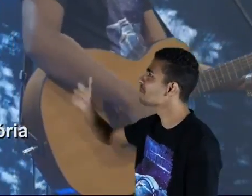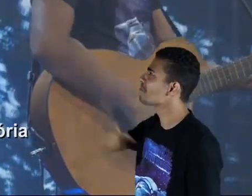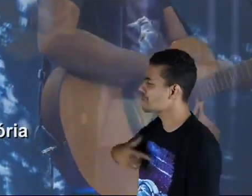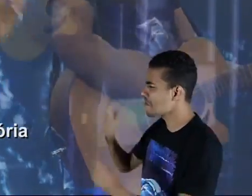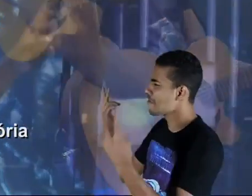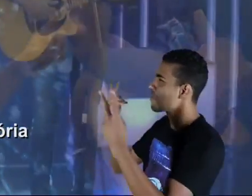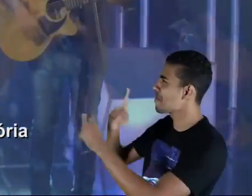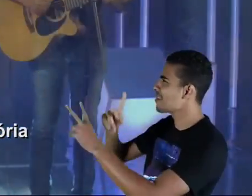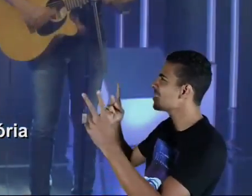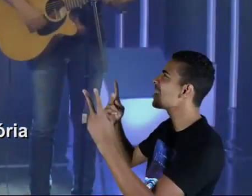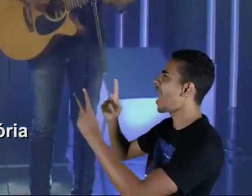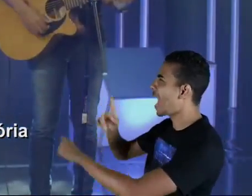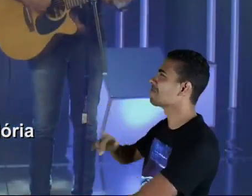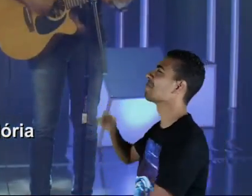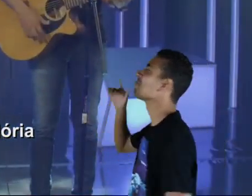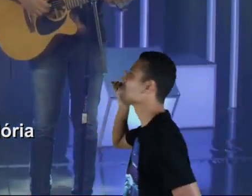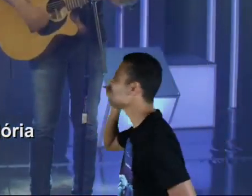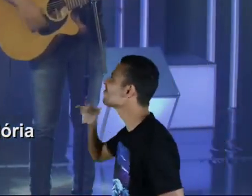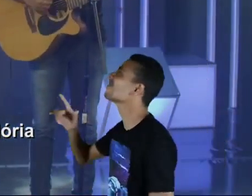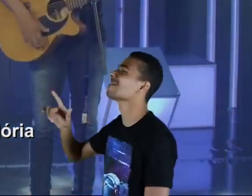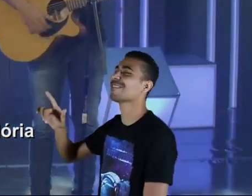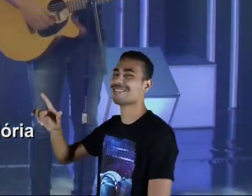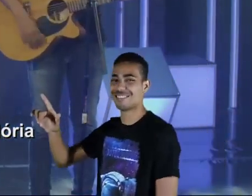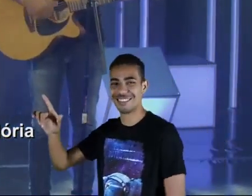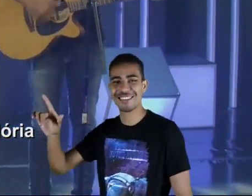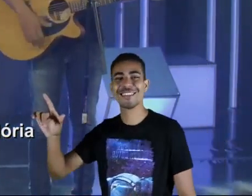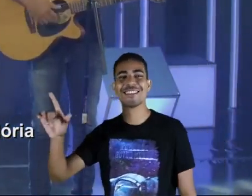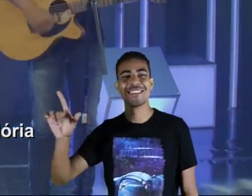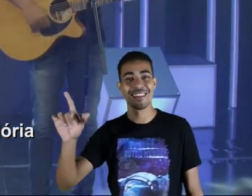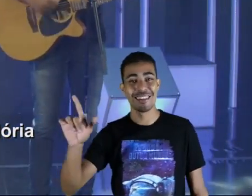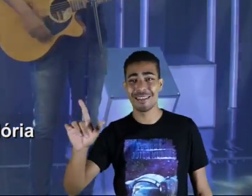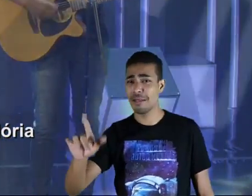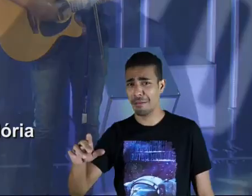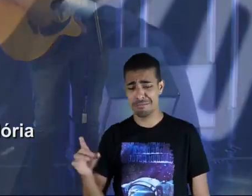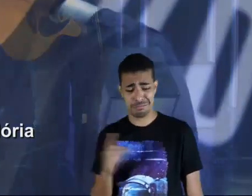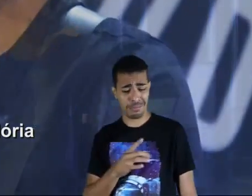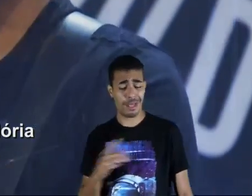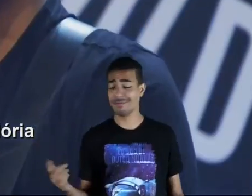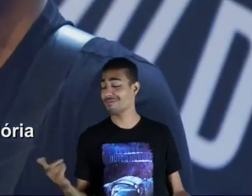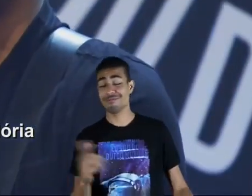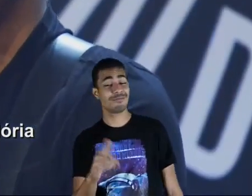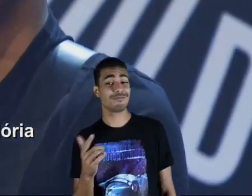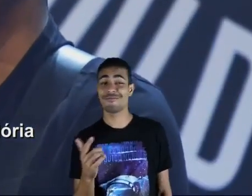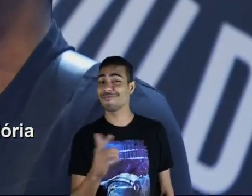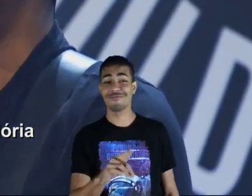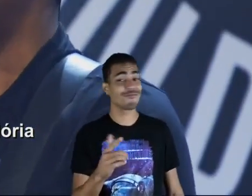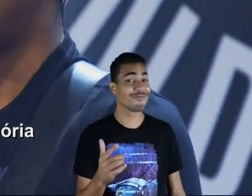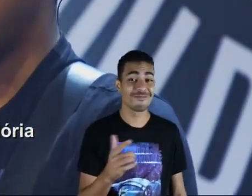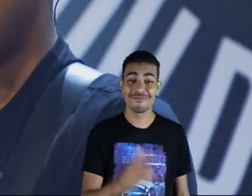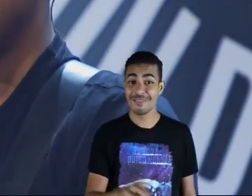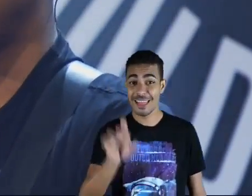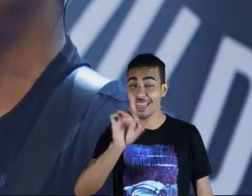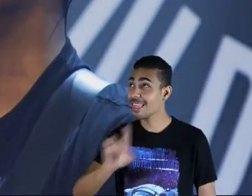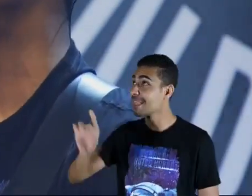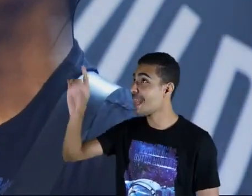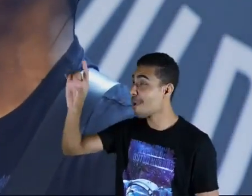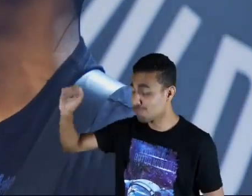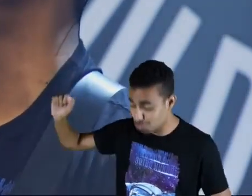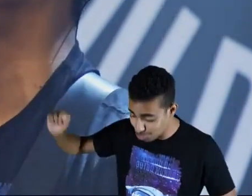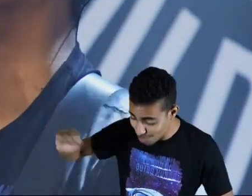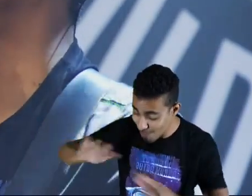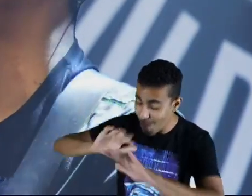Senhor, em ti a vitória. Sem temor, a